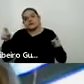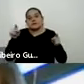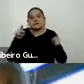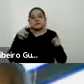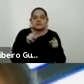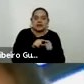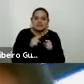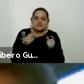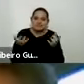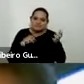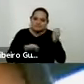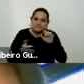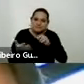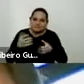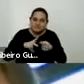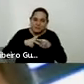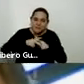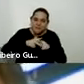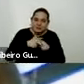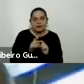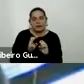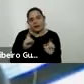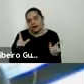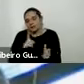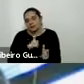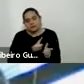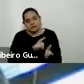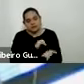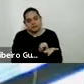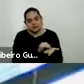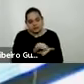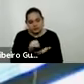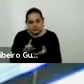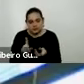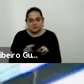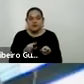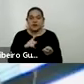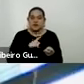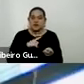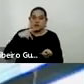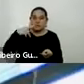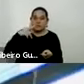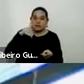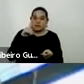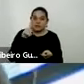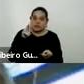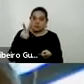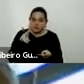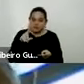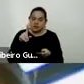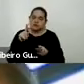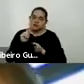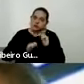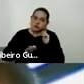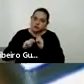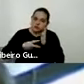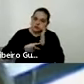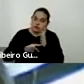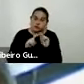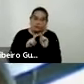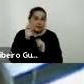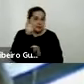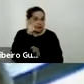produção. Obviamente, teve demissões, teve PDVs, negociado com o sindicato, mas entendemos o seguinte, quem